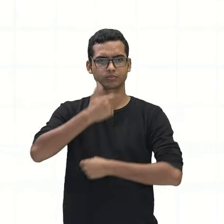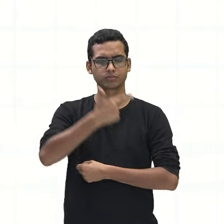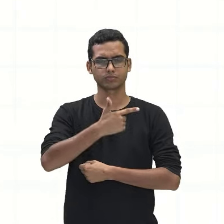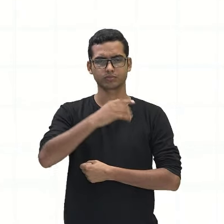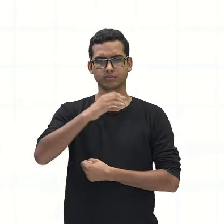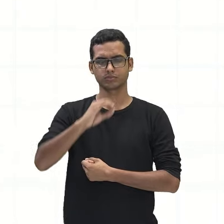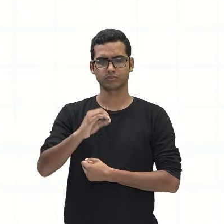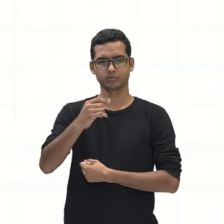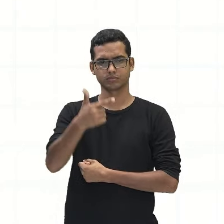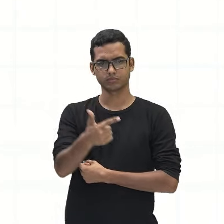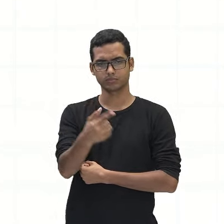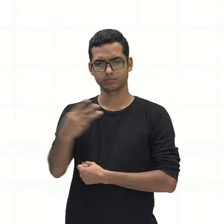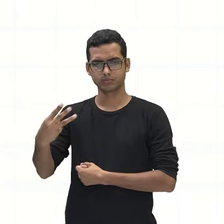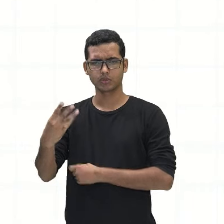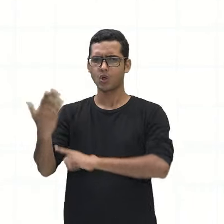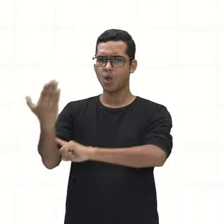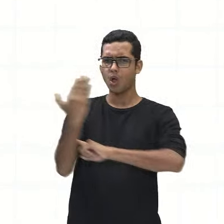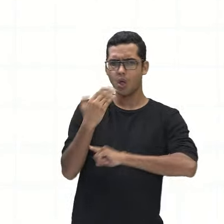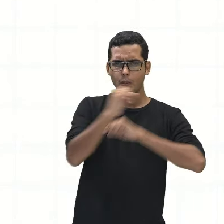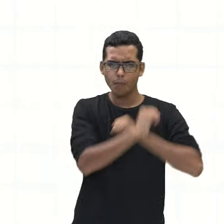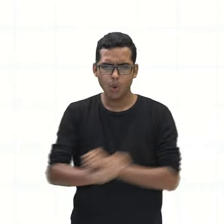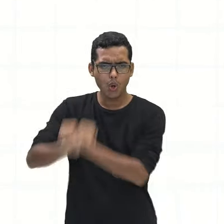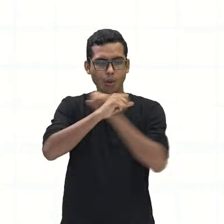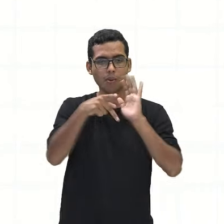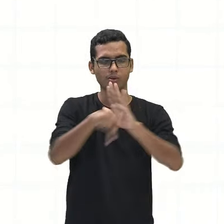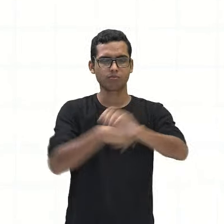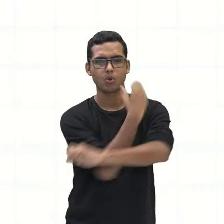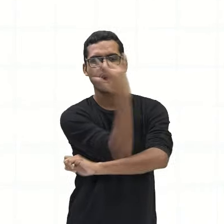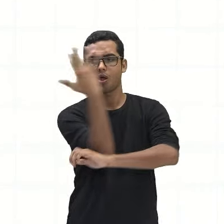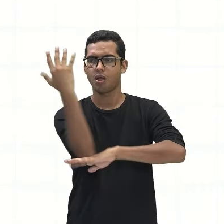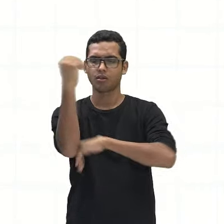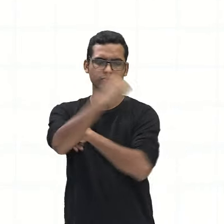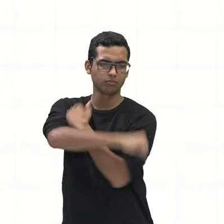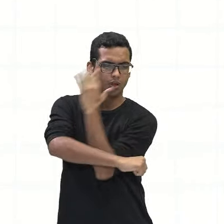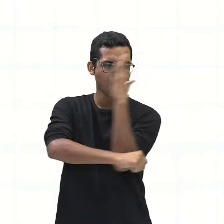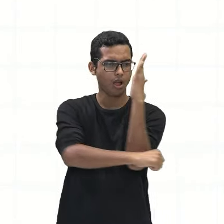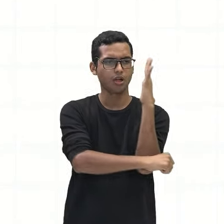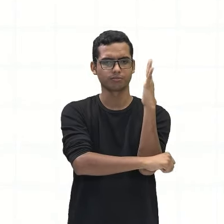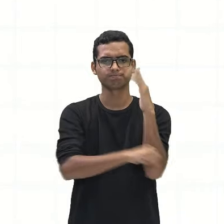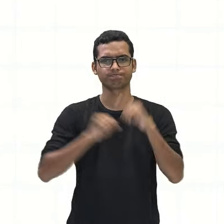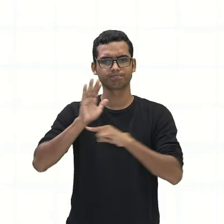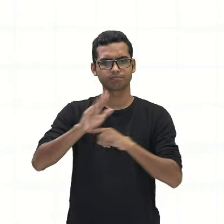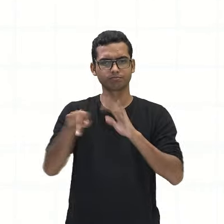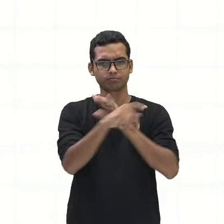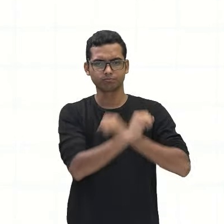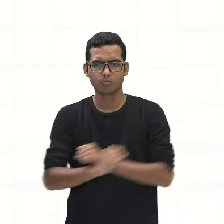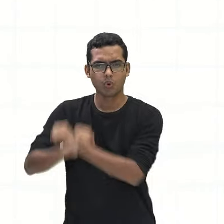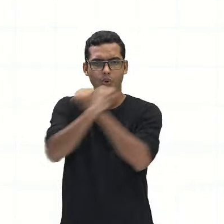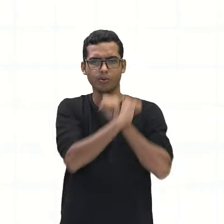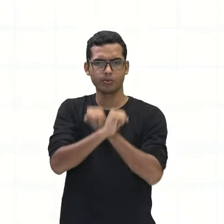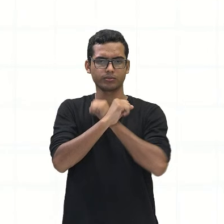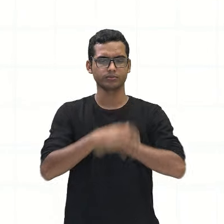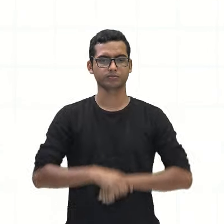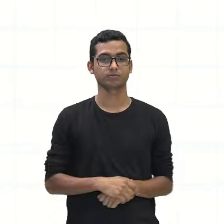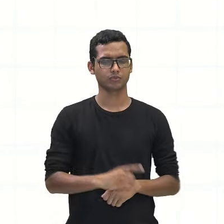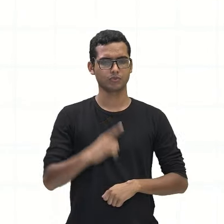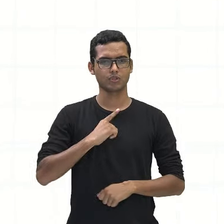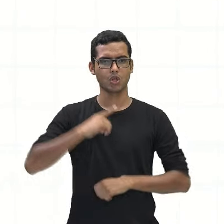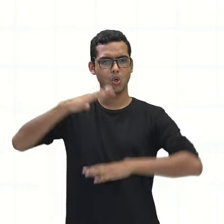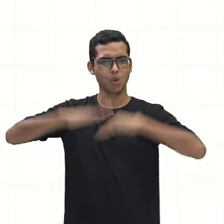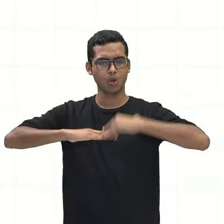2023. Ajude a proteger a floresta. Notem aí que temos um bombeiro aqui,